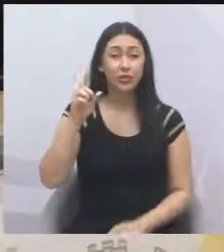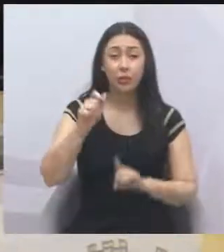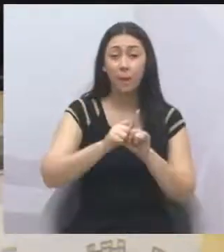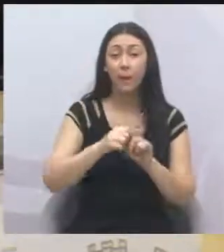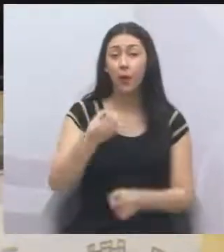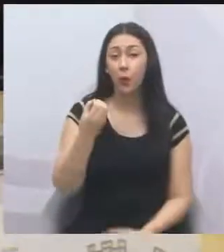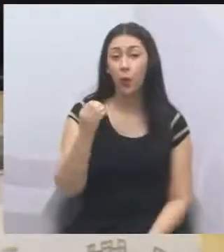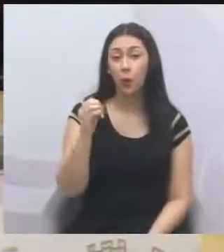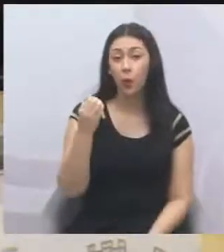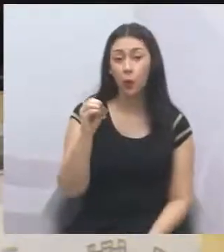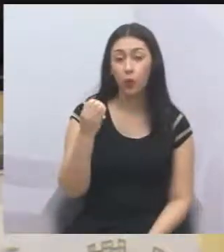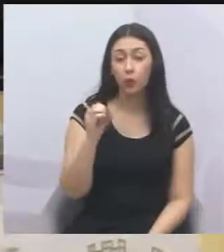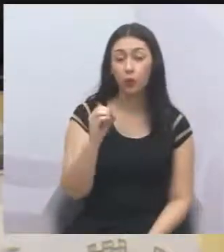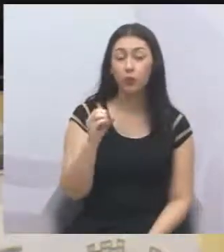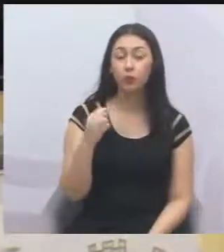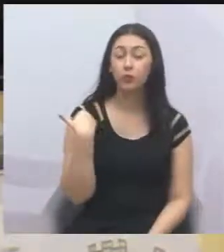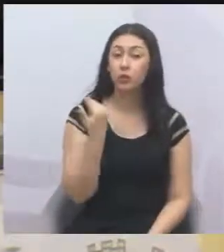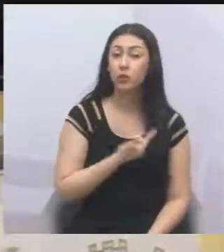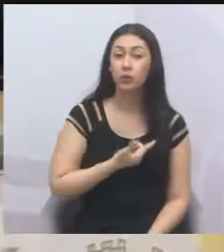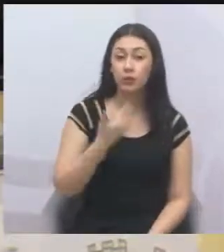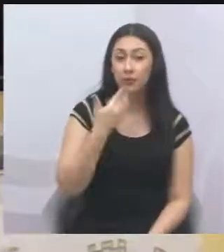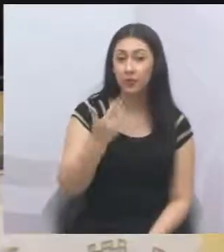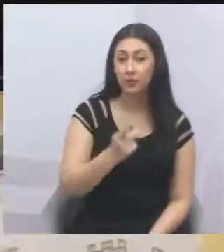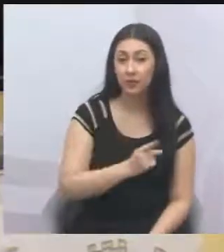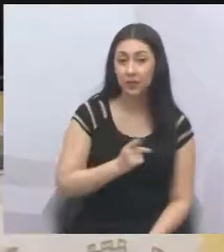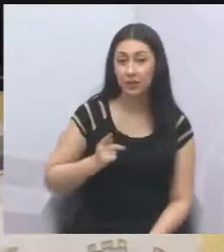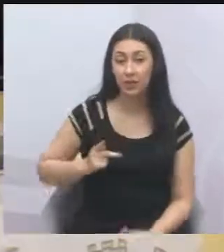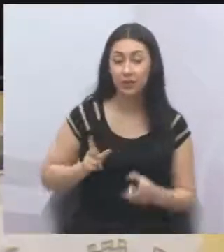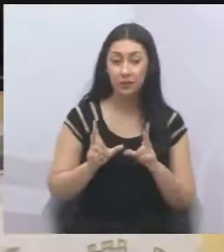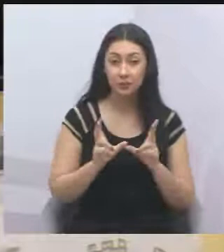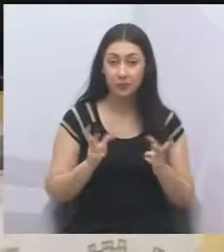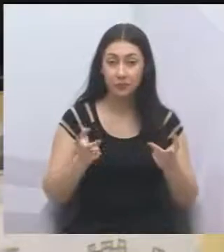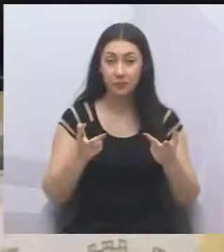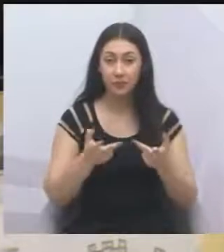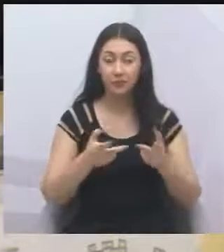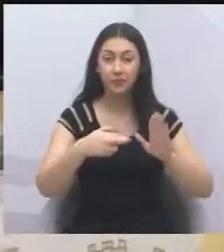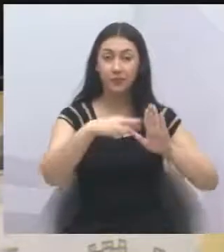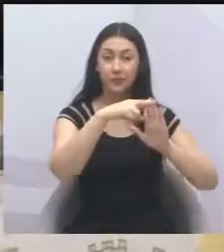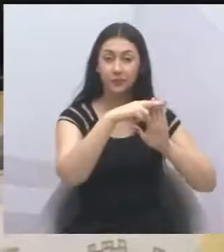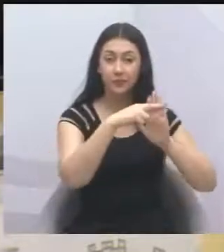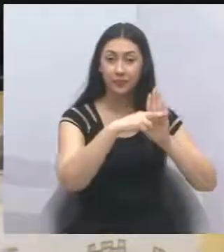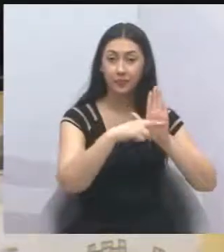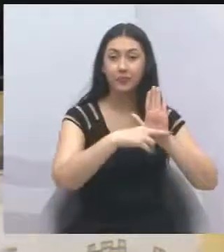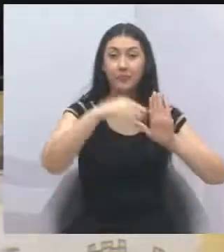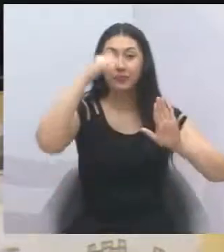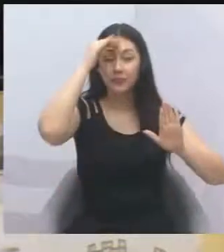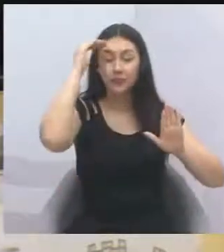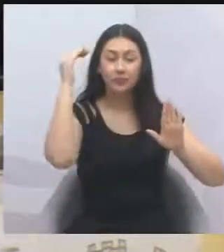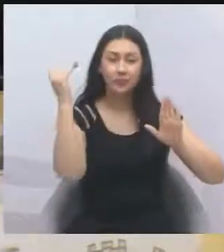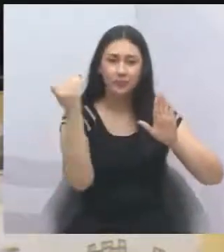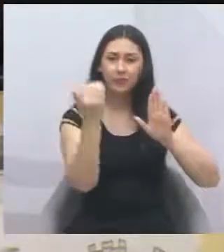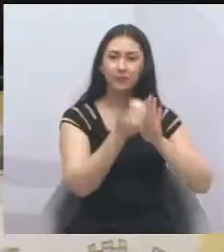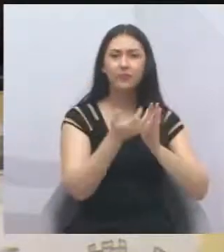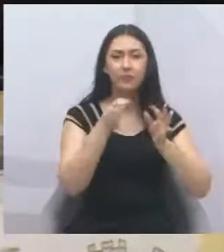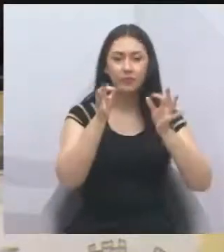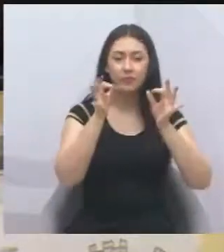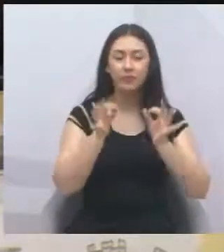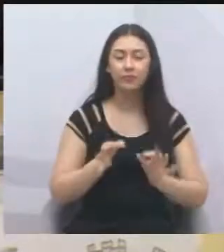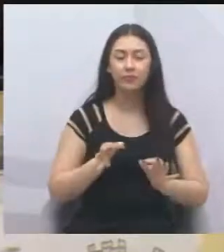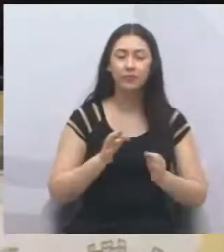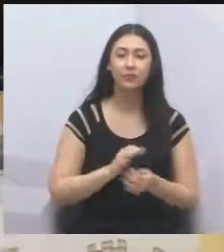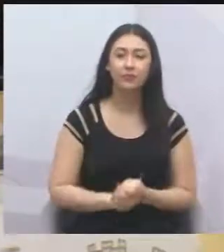Requeremos ao excelentíssimo senhor presidente dessa casa, ouvido e aprovado pela Egrégio Plenário, cumpridas as